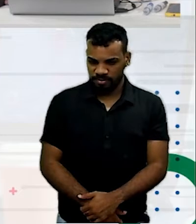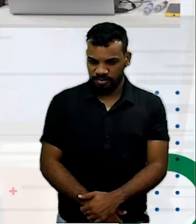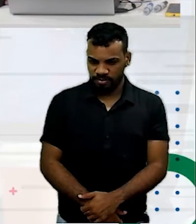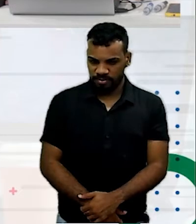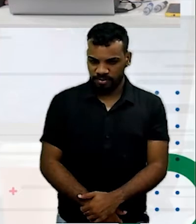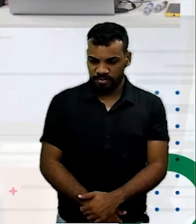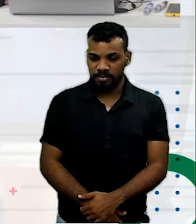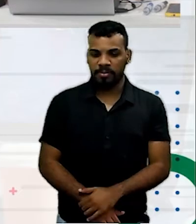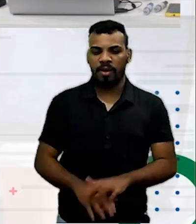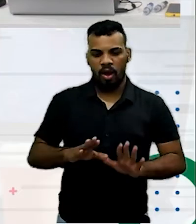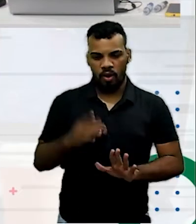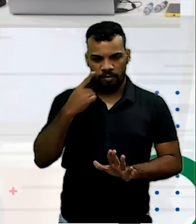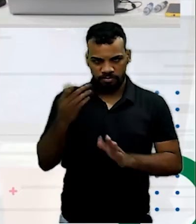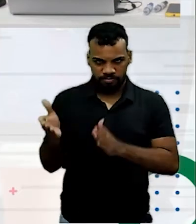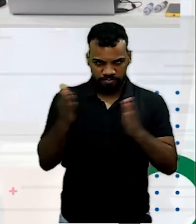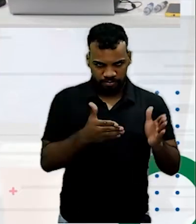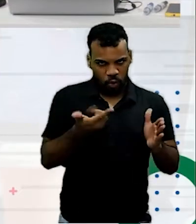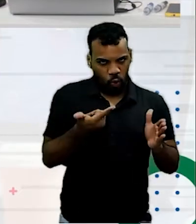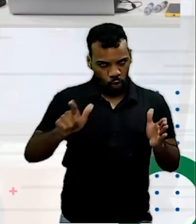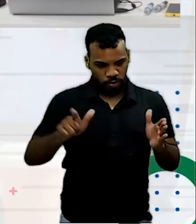O polígono, vamos lá.